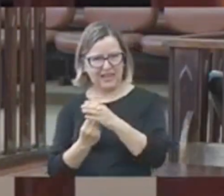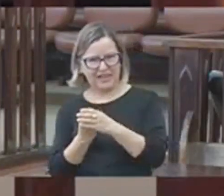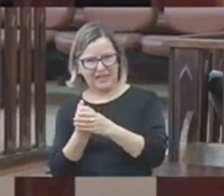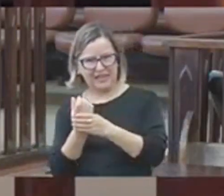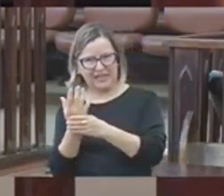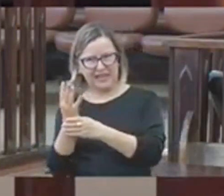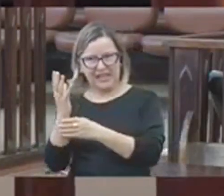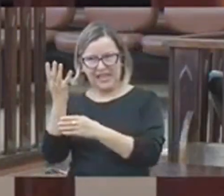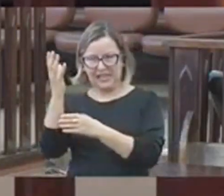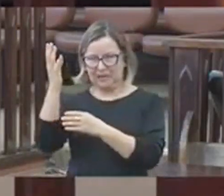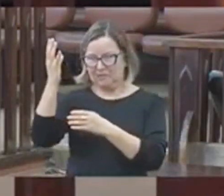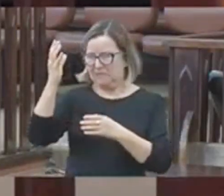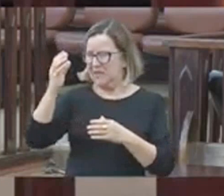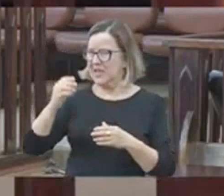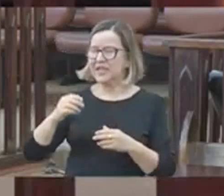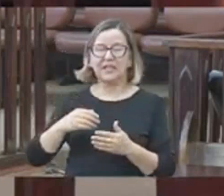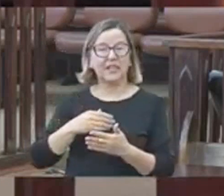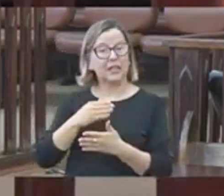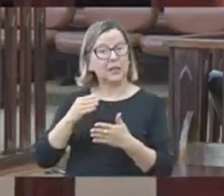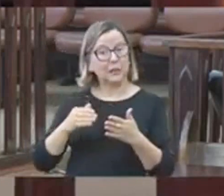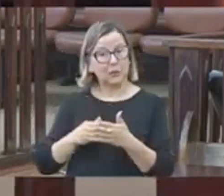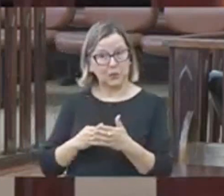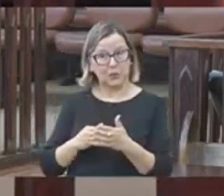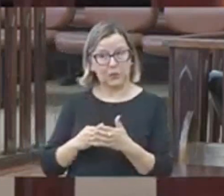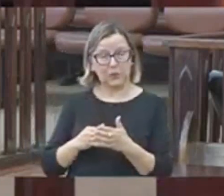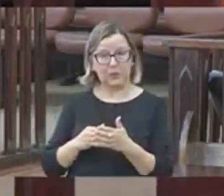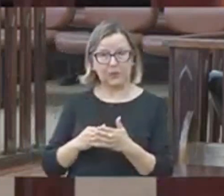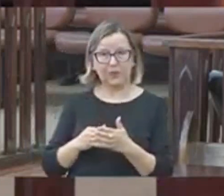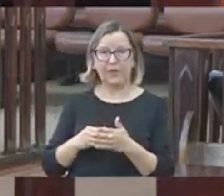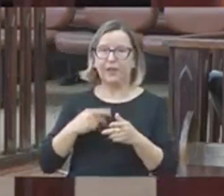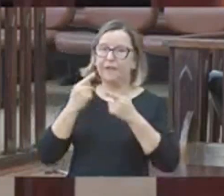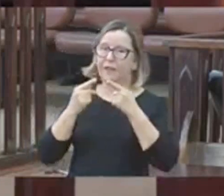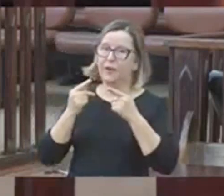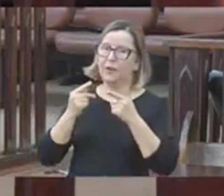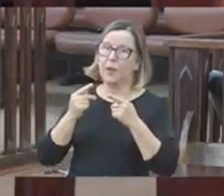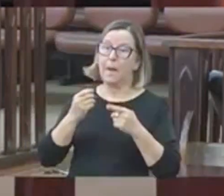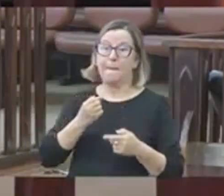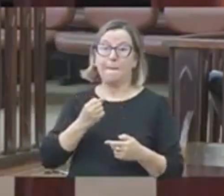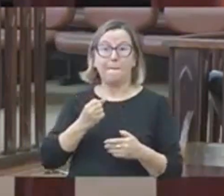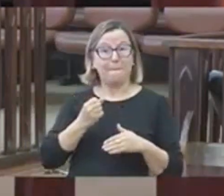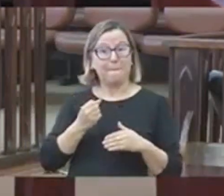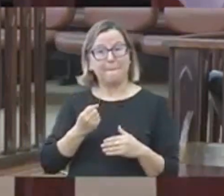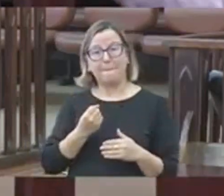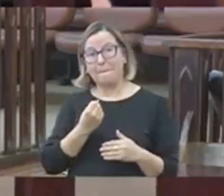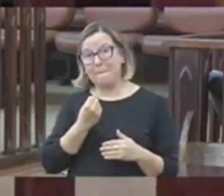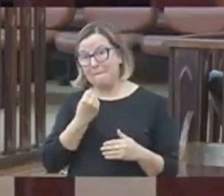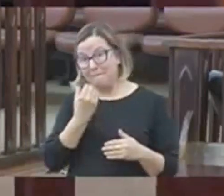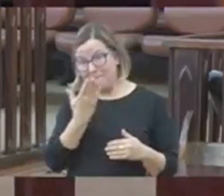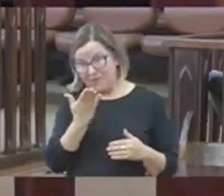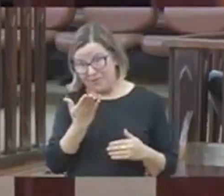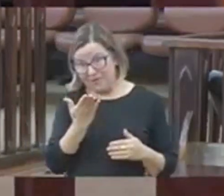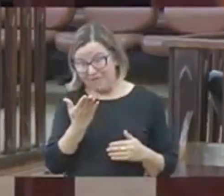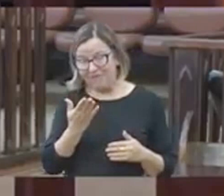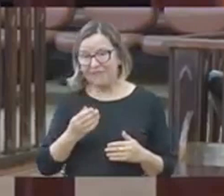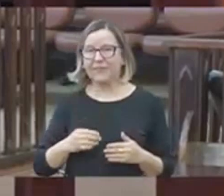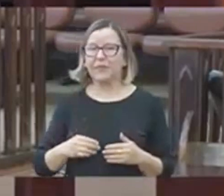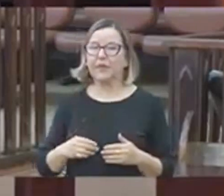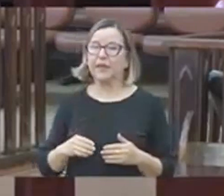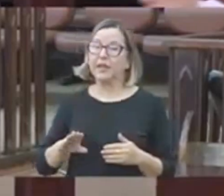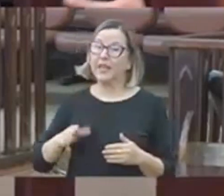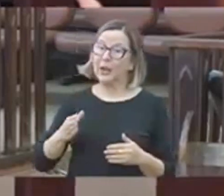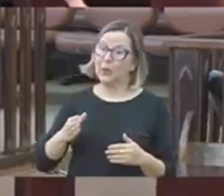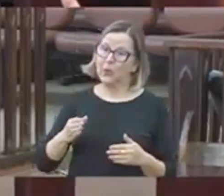Ele criou, Ele disse, é muito bom. E quando Ele criou o homem, Ele